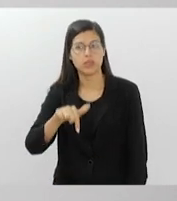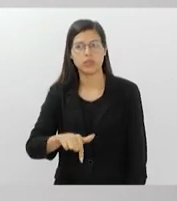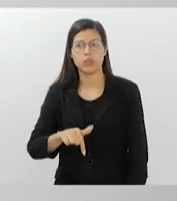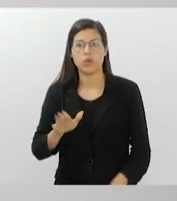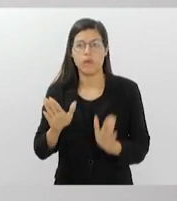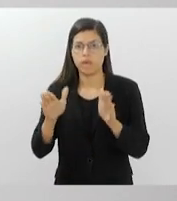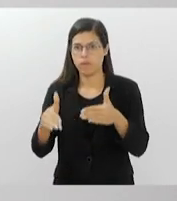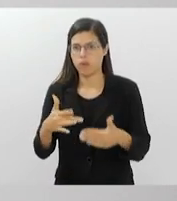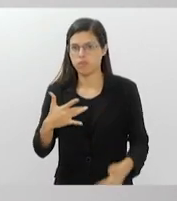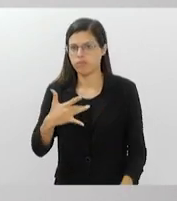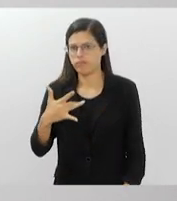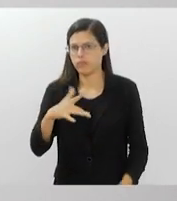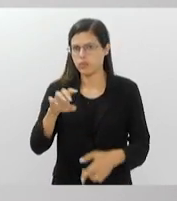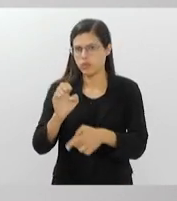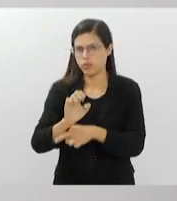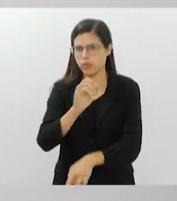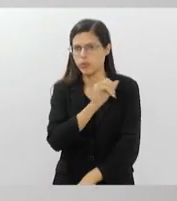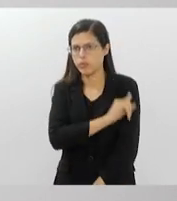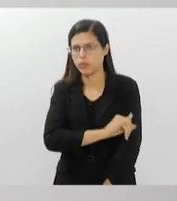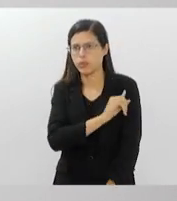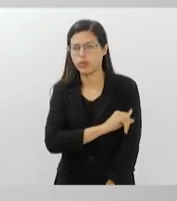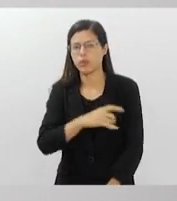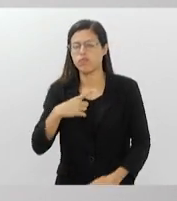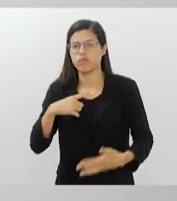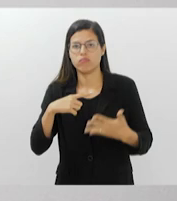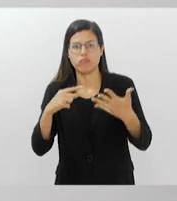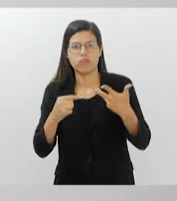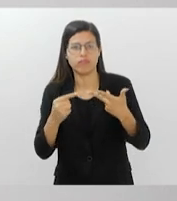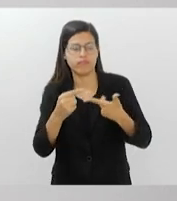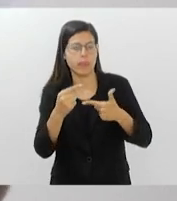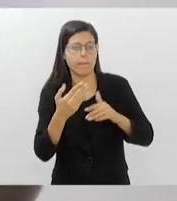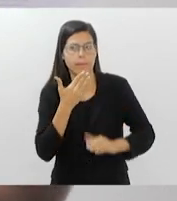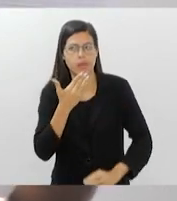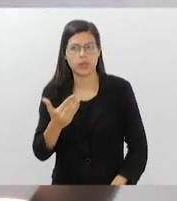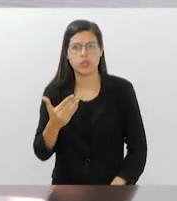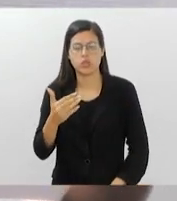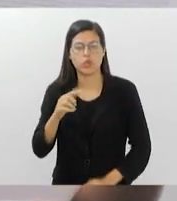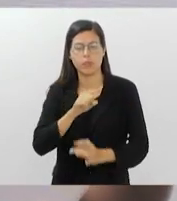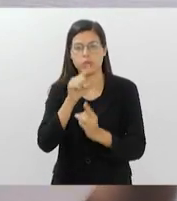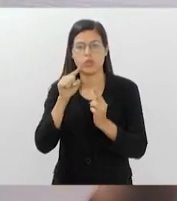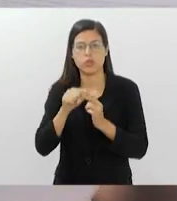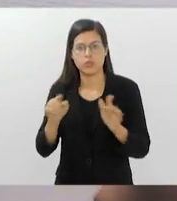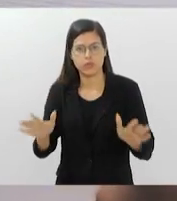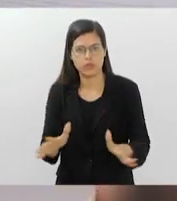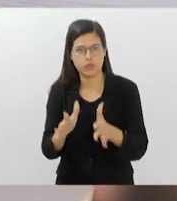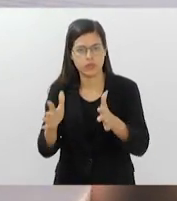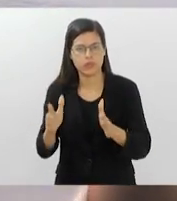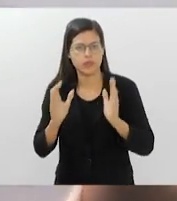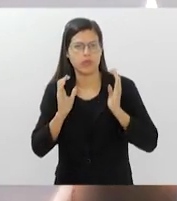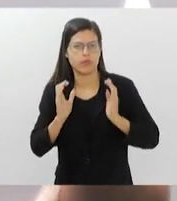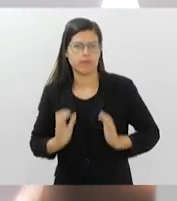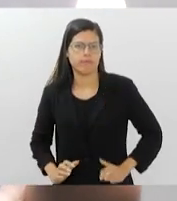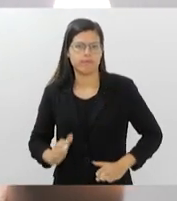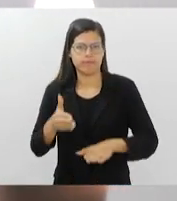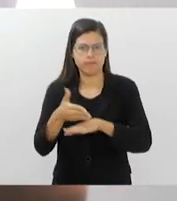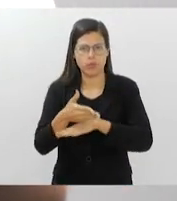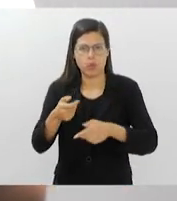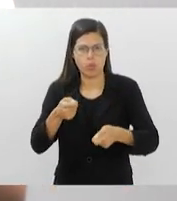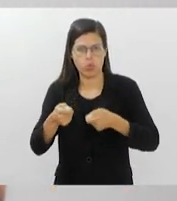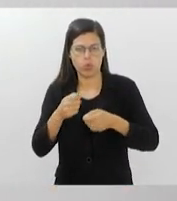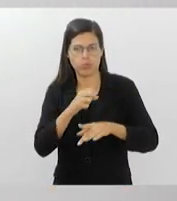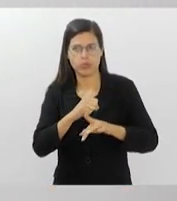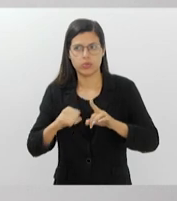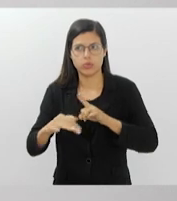Estado do Rio de Janeiro apresenta as seguintes reivindicações promover a participação cidadã e o controle social garantir a